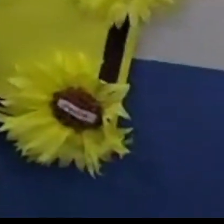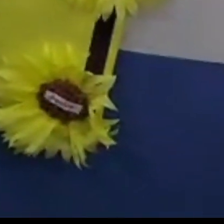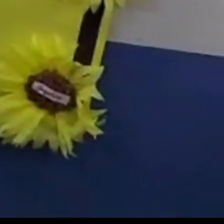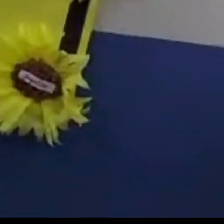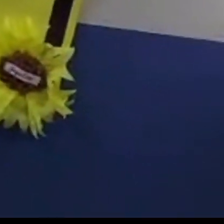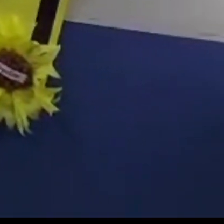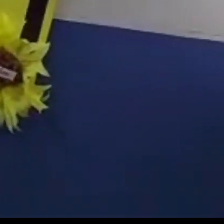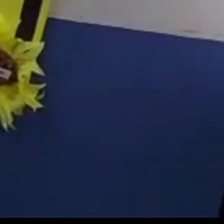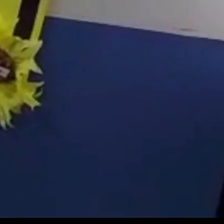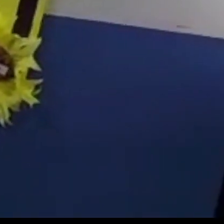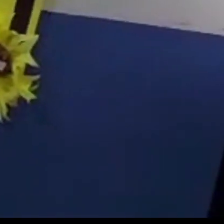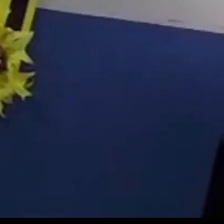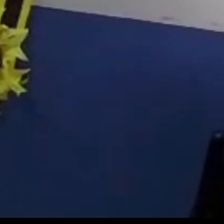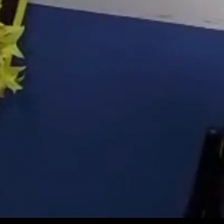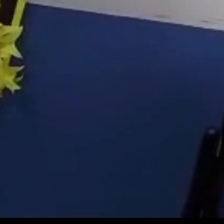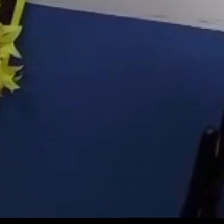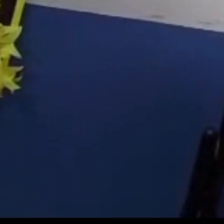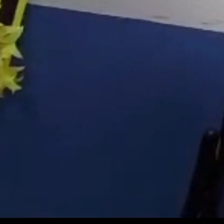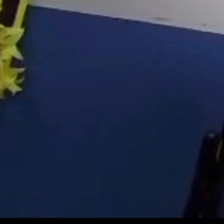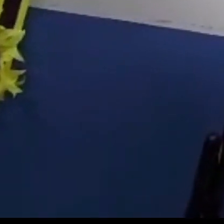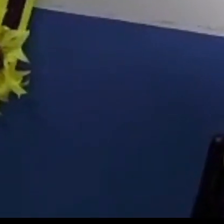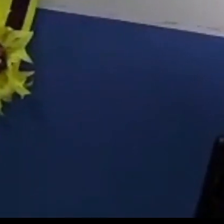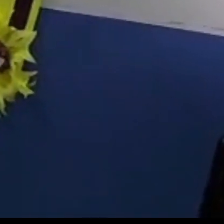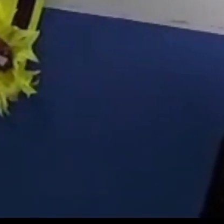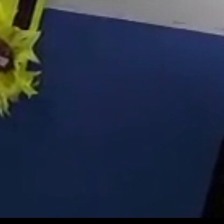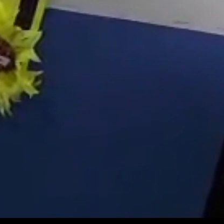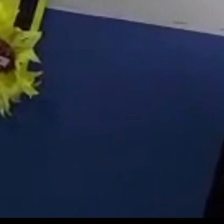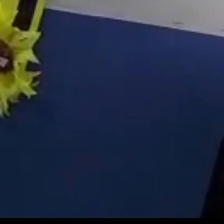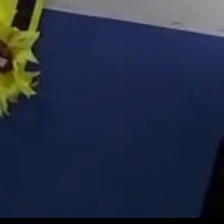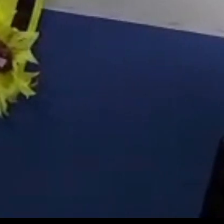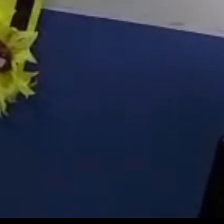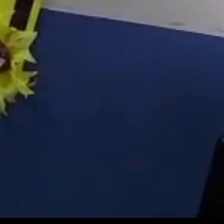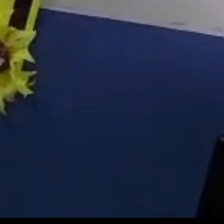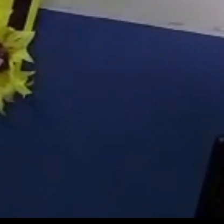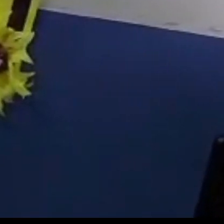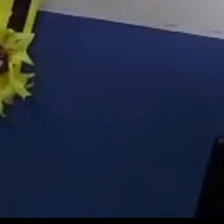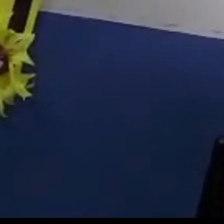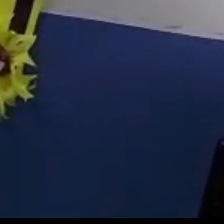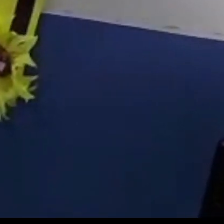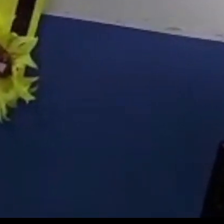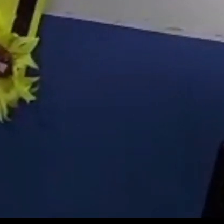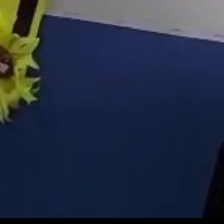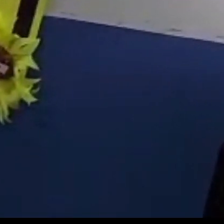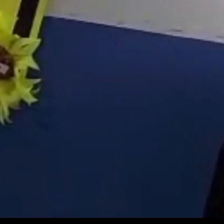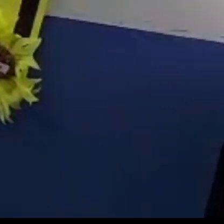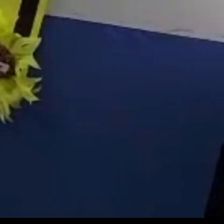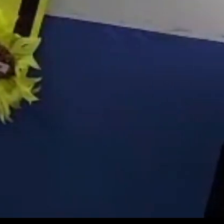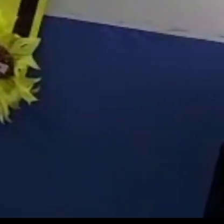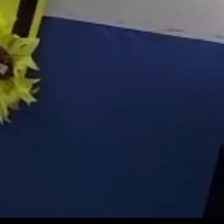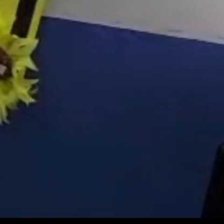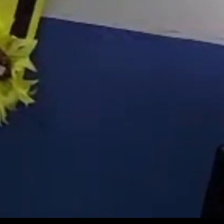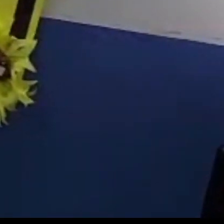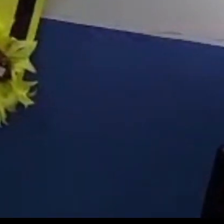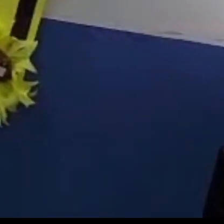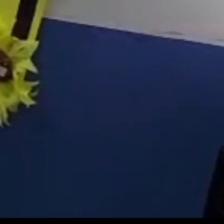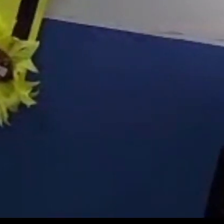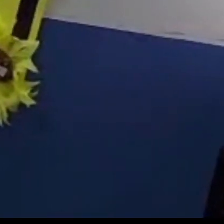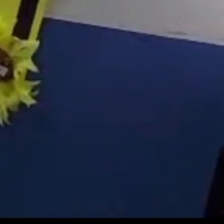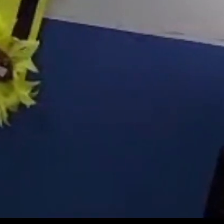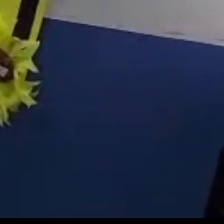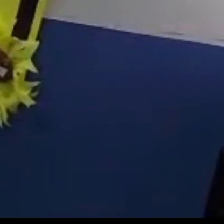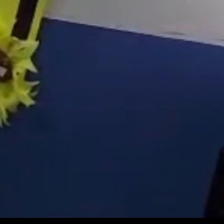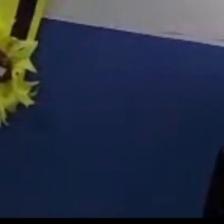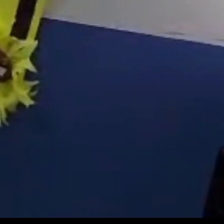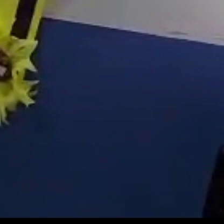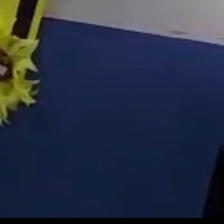a escola, para mim, é uma coisa muito importante. Para mim, não. Para todos, né? É uma coisa muito importante. Eu volto a estudar porque eu preciso,